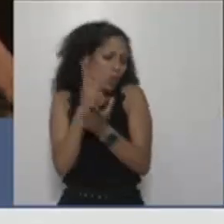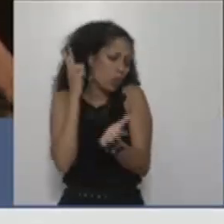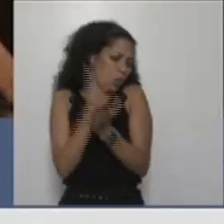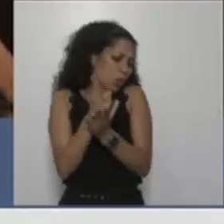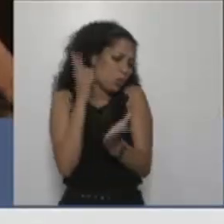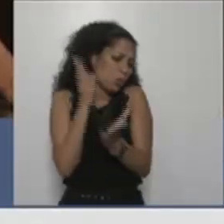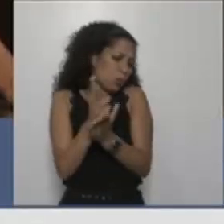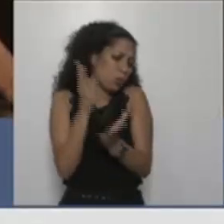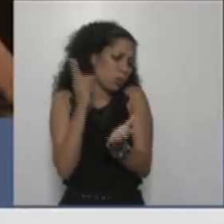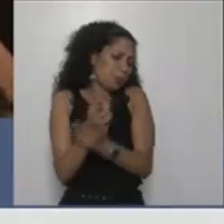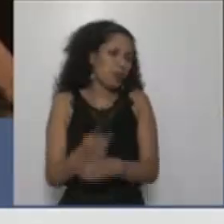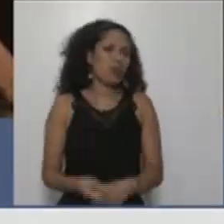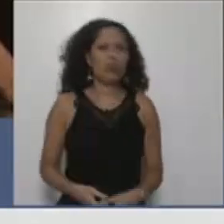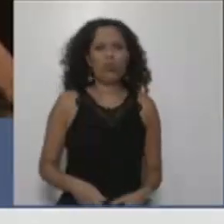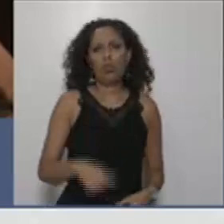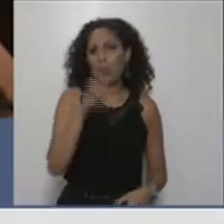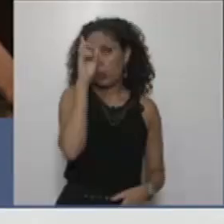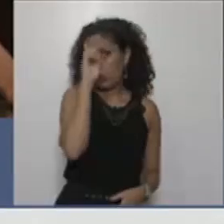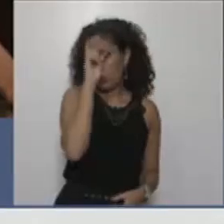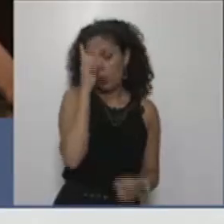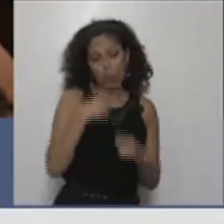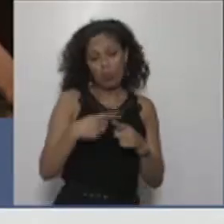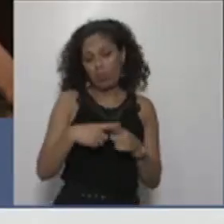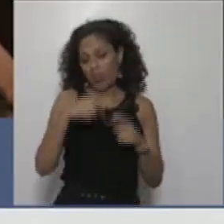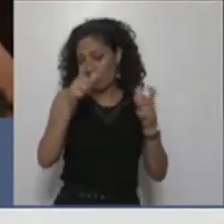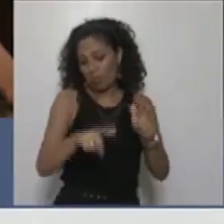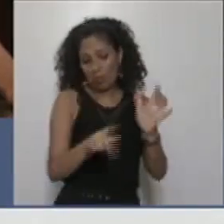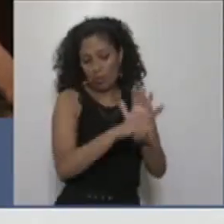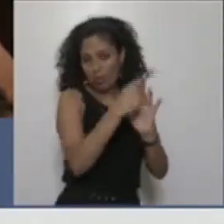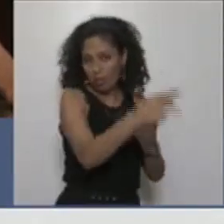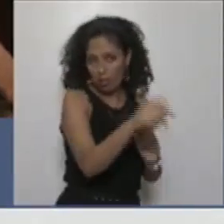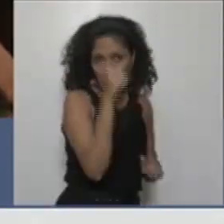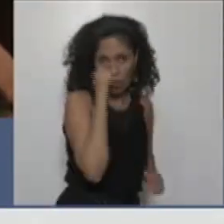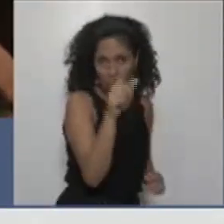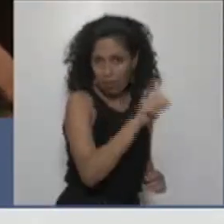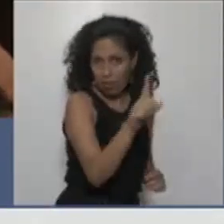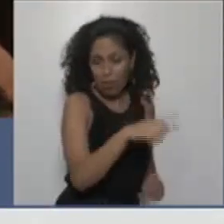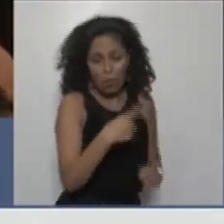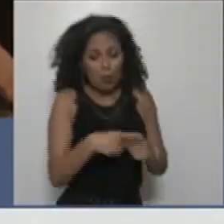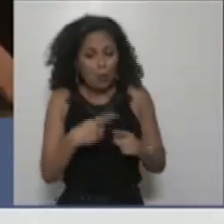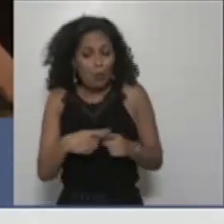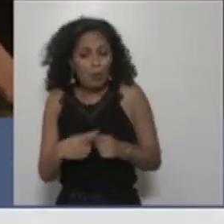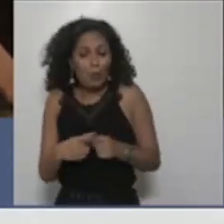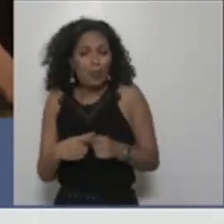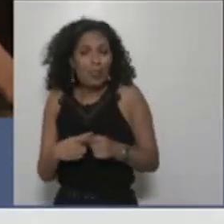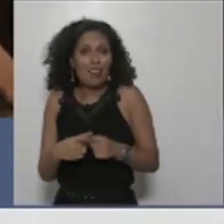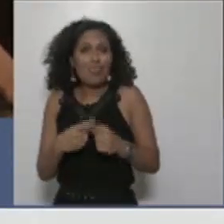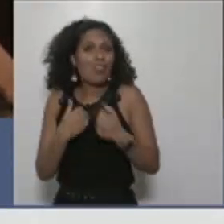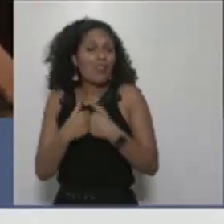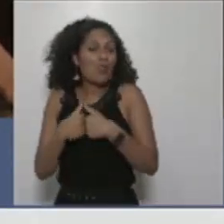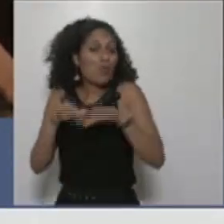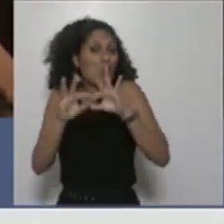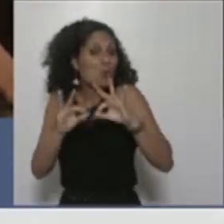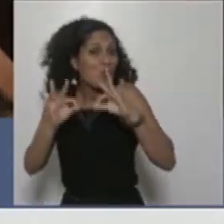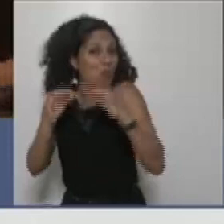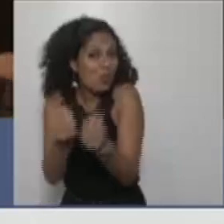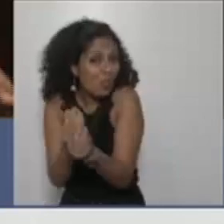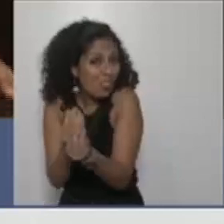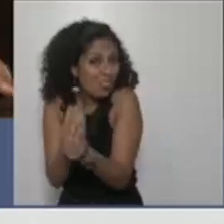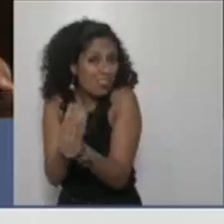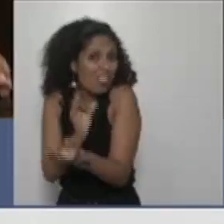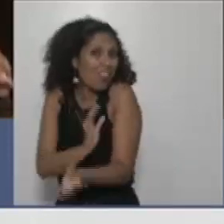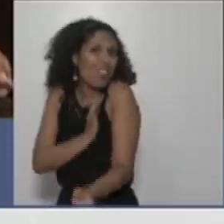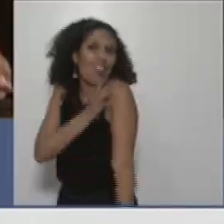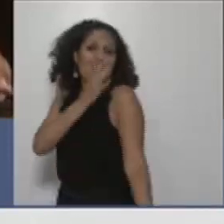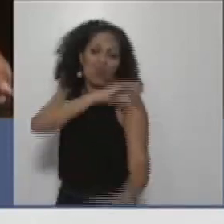no transporte público, não por existir um vagão feminino, mas pela péssima condição dos transportes públicos. Isso também